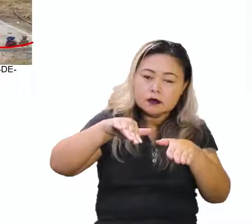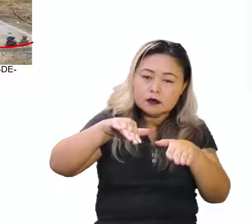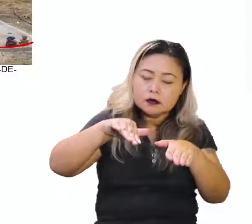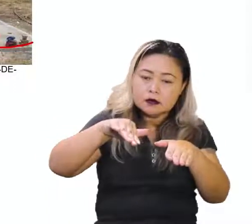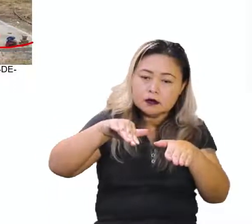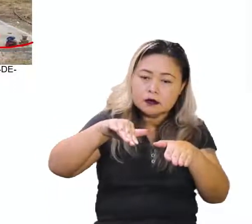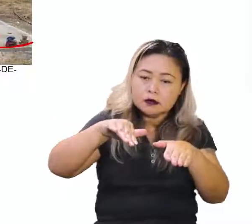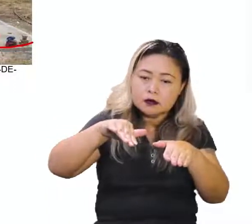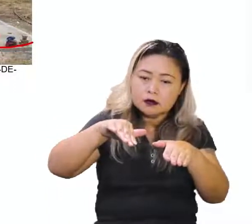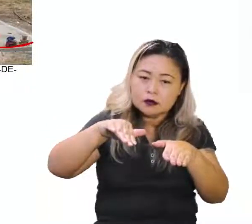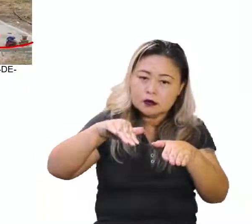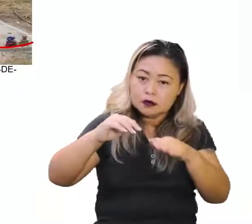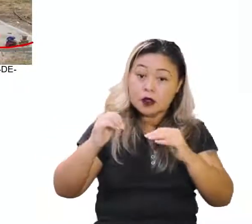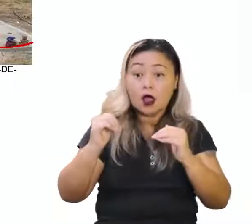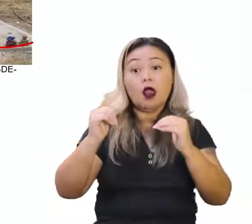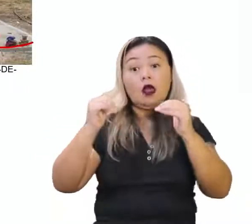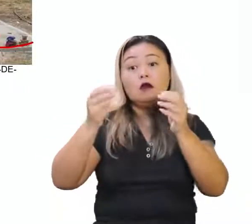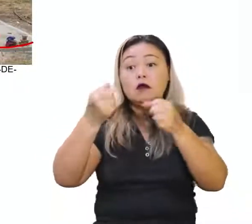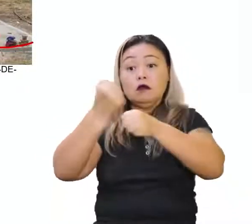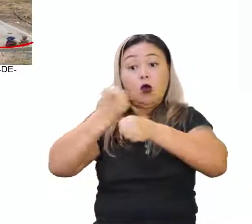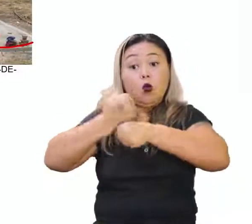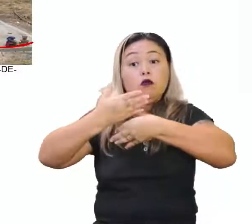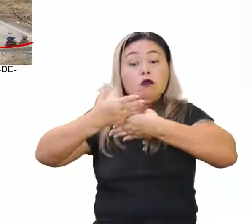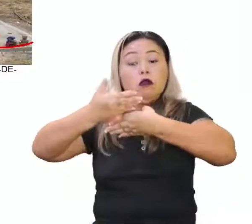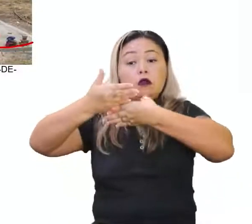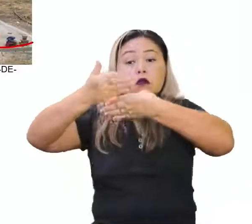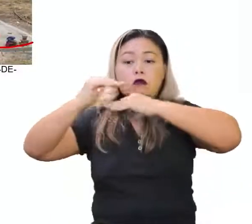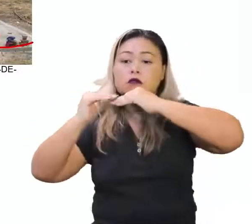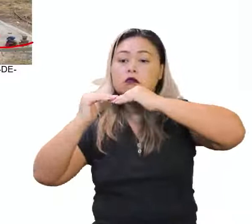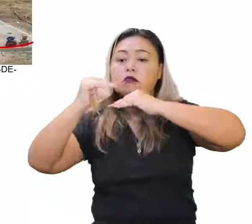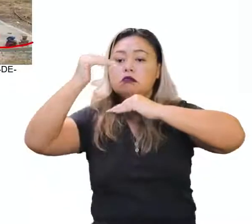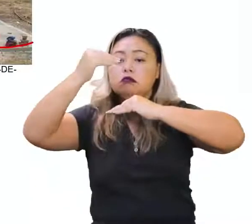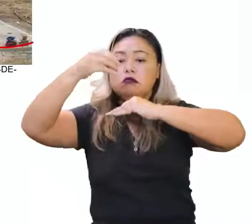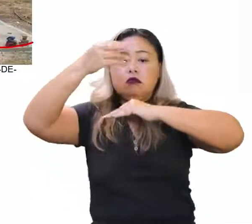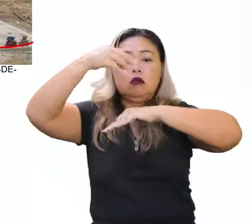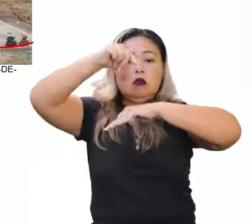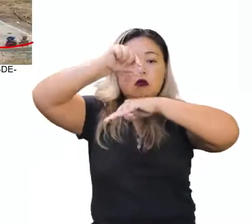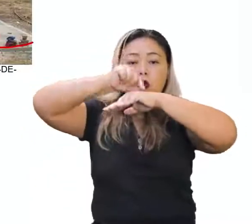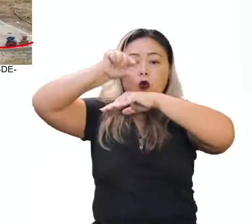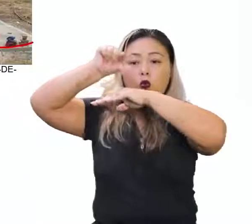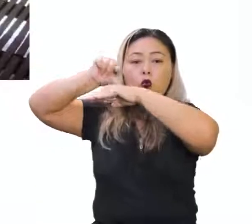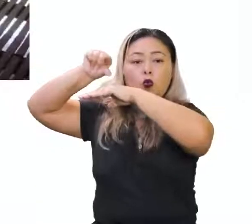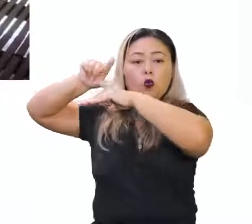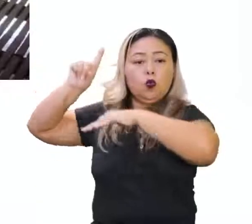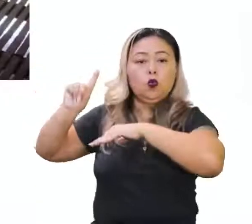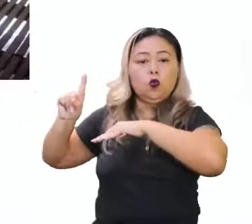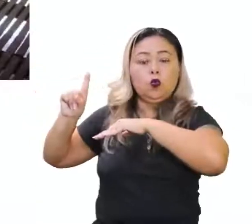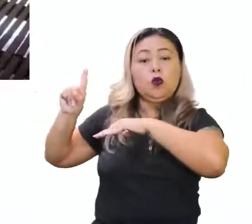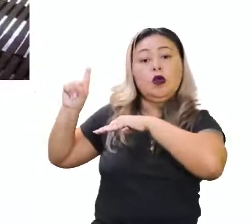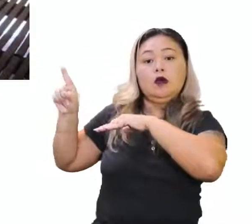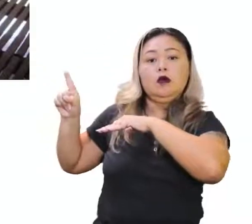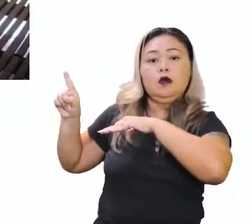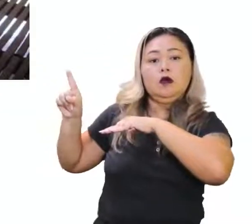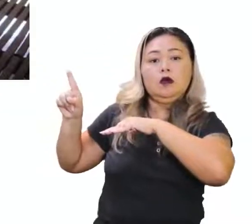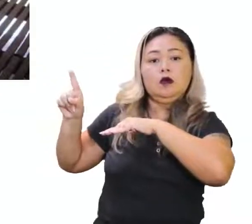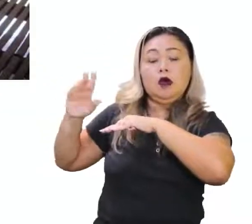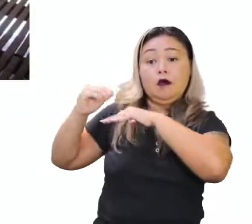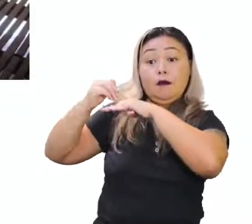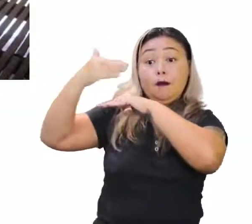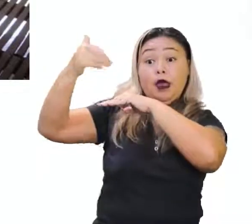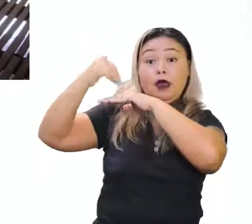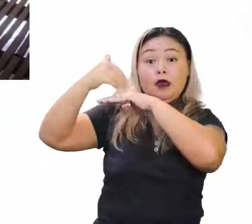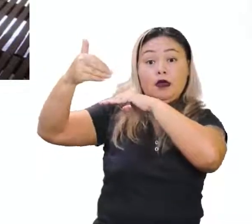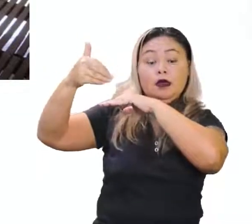ele é suspenso. E tem ripas. Deixa eu ver se está aqui nessa outra figura. Ó, a parte de